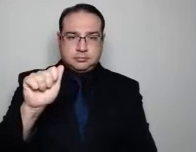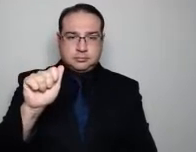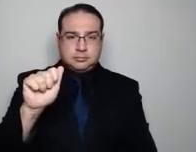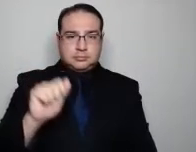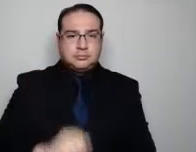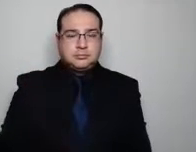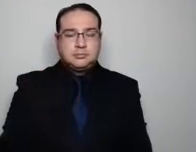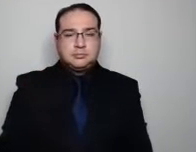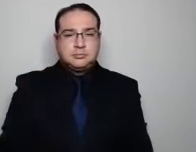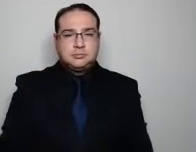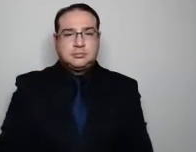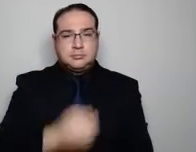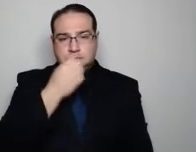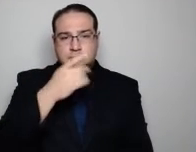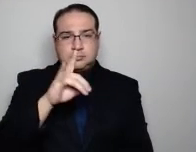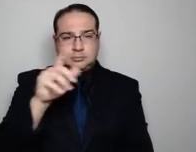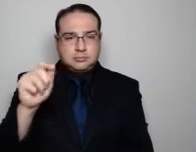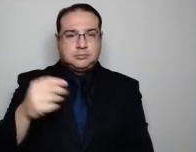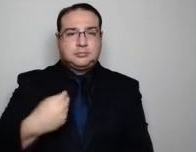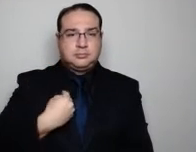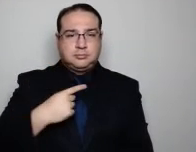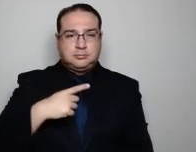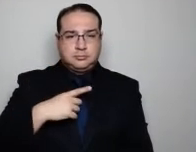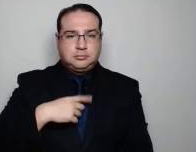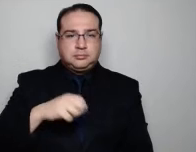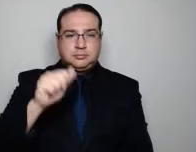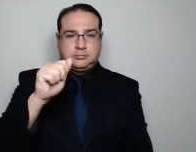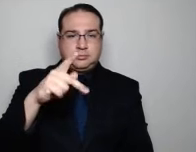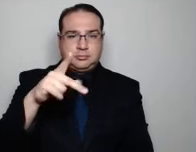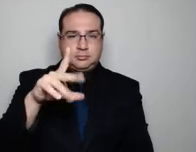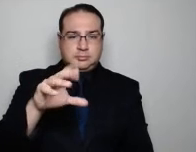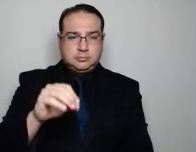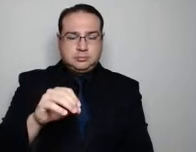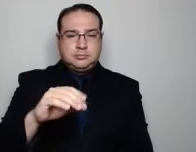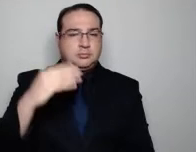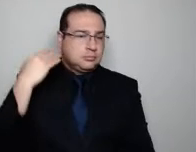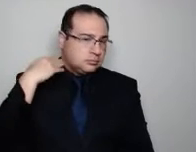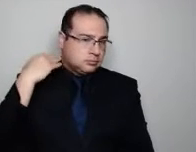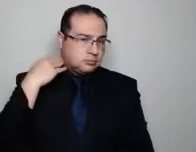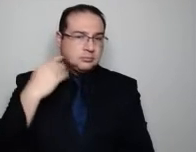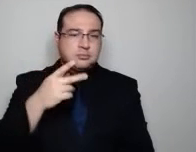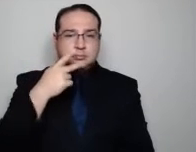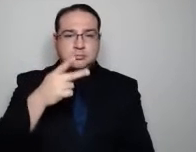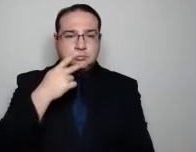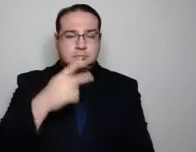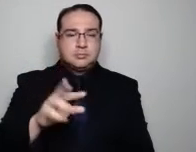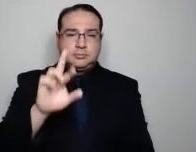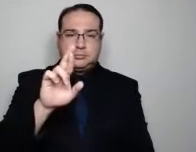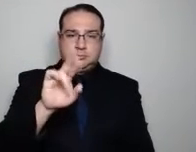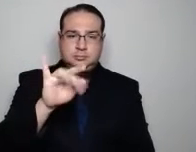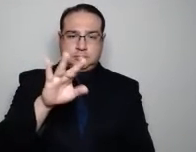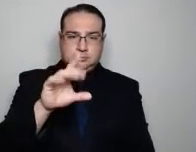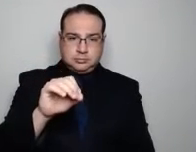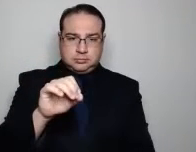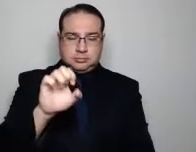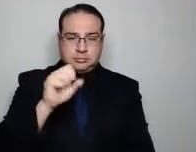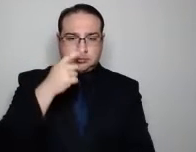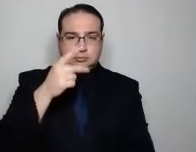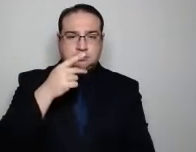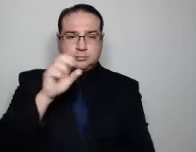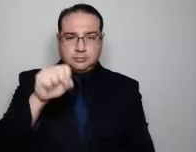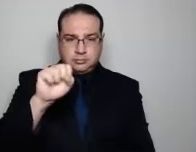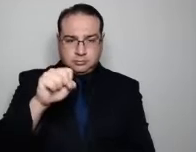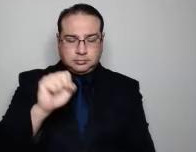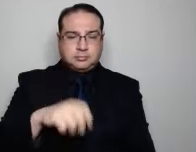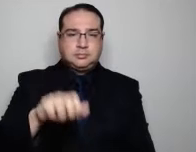Bom dia, excelências. Eu estou pelo apelado Banco Cruzeiro do Sul. Quem está falando? Doutor Renato Spinelli, é isso, doutor Renato? Isso, pelo apelado